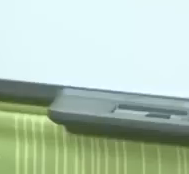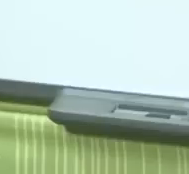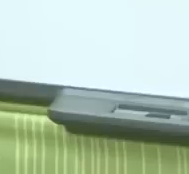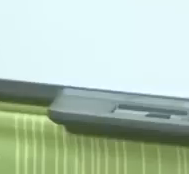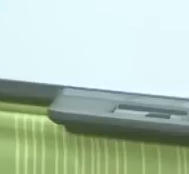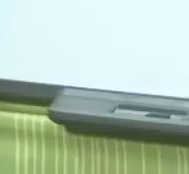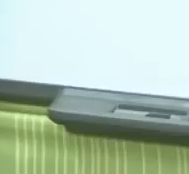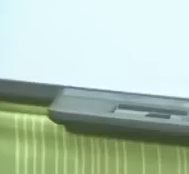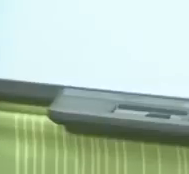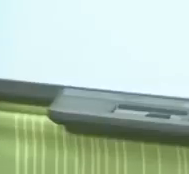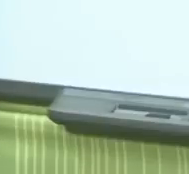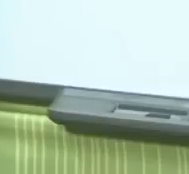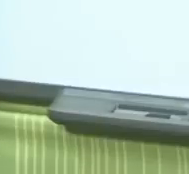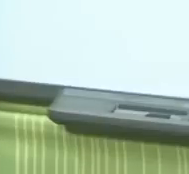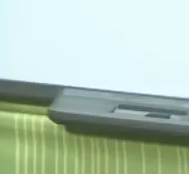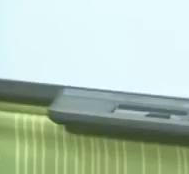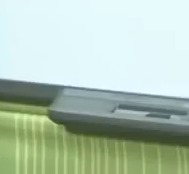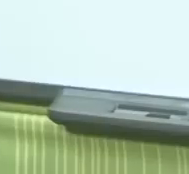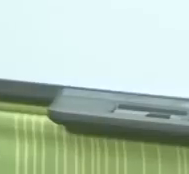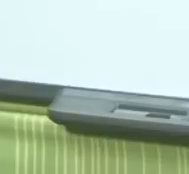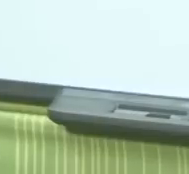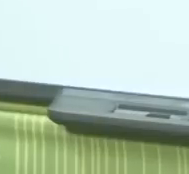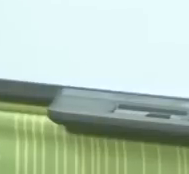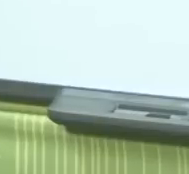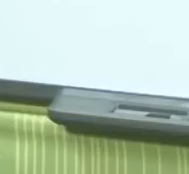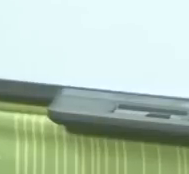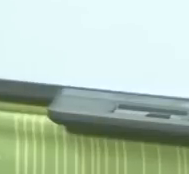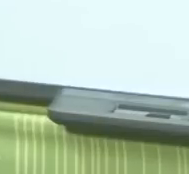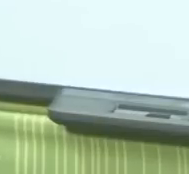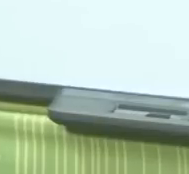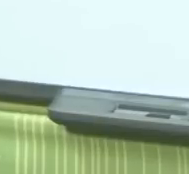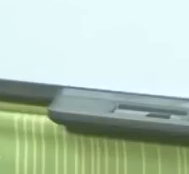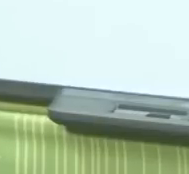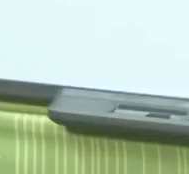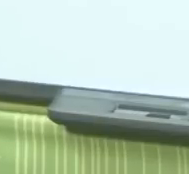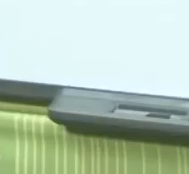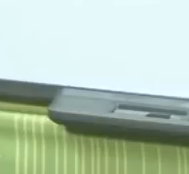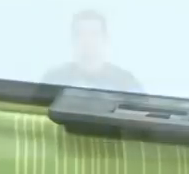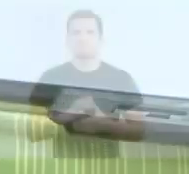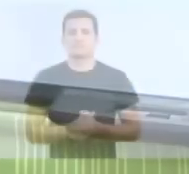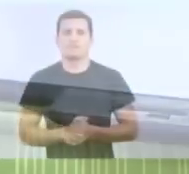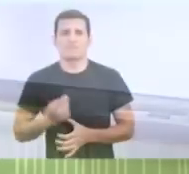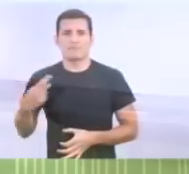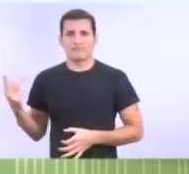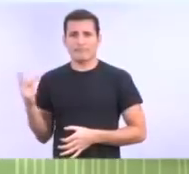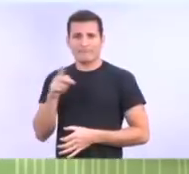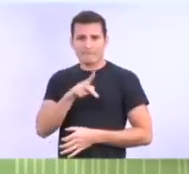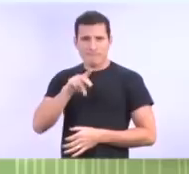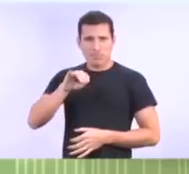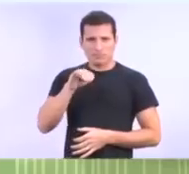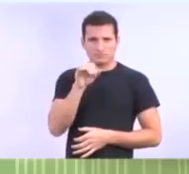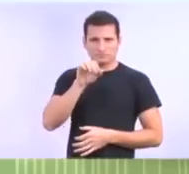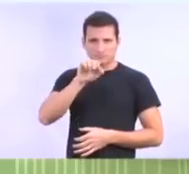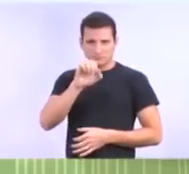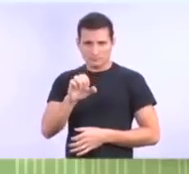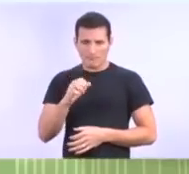Boa noite, caros alunos, sejam bem-vindos a mais uma aula de Programação Orientada a Objetos. Eu e o professor José Márcio estamos